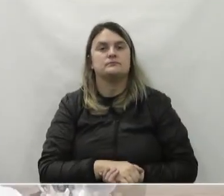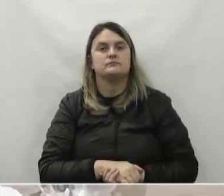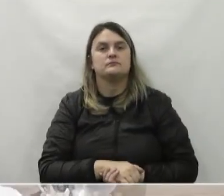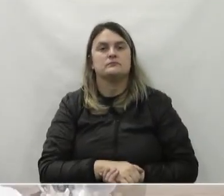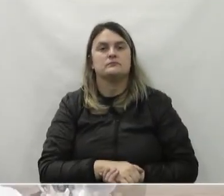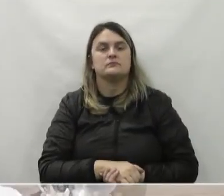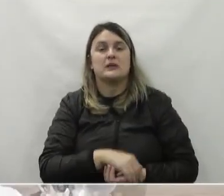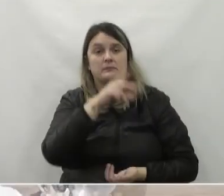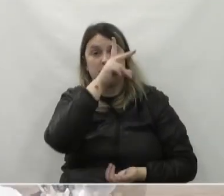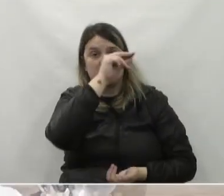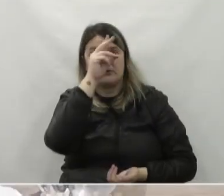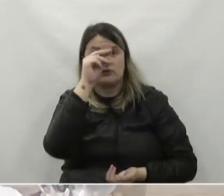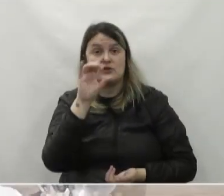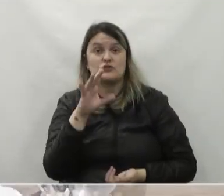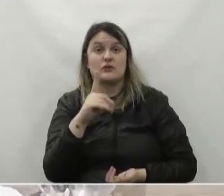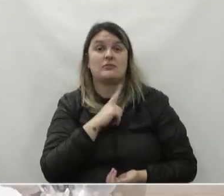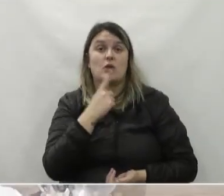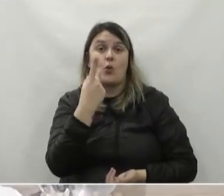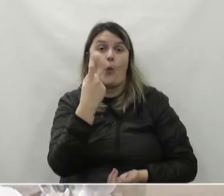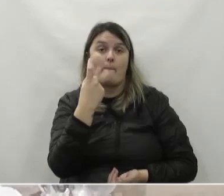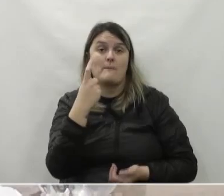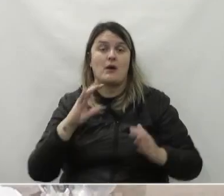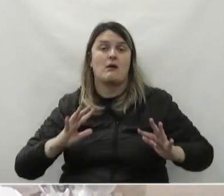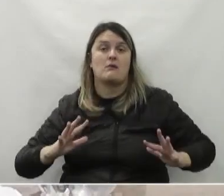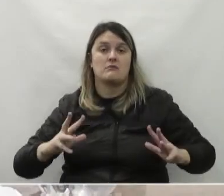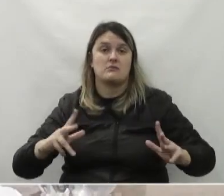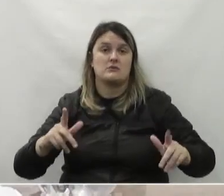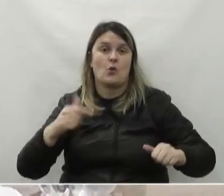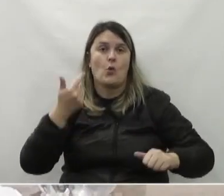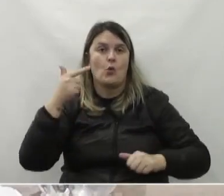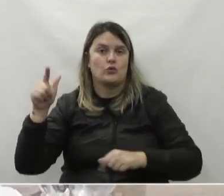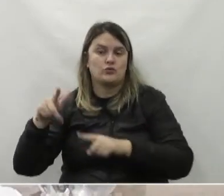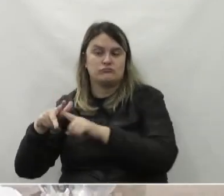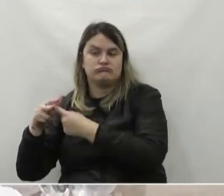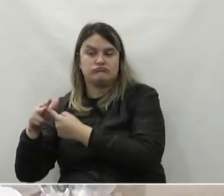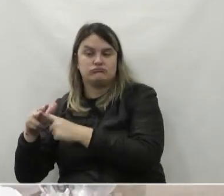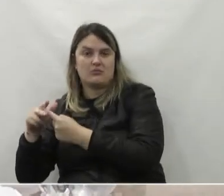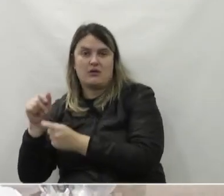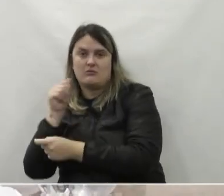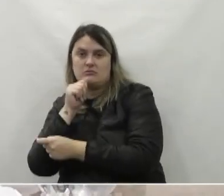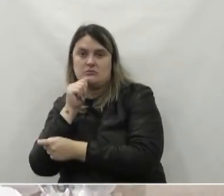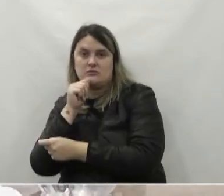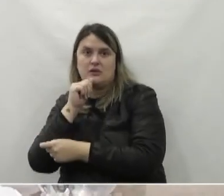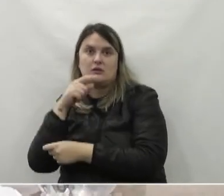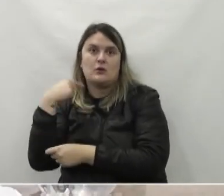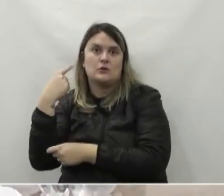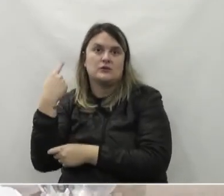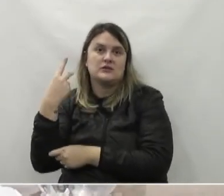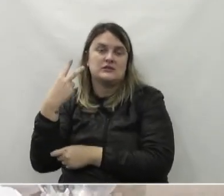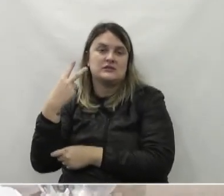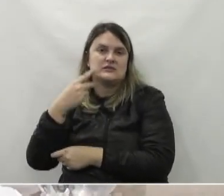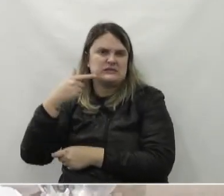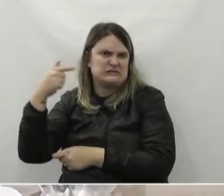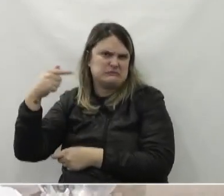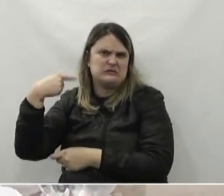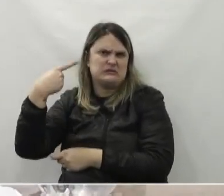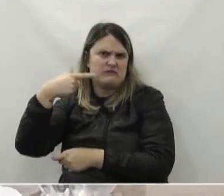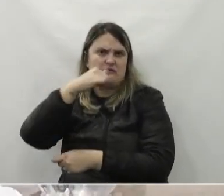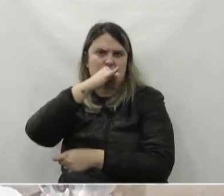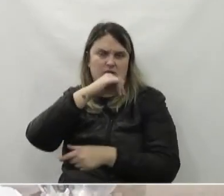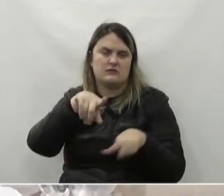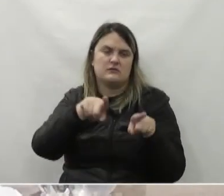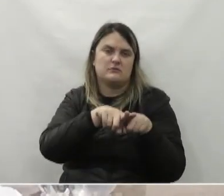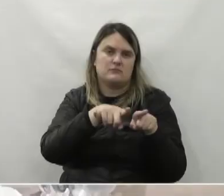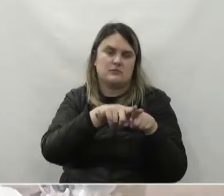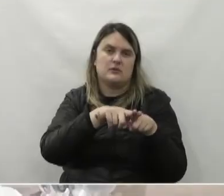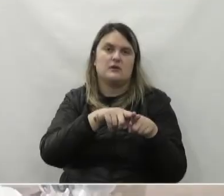praticamente, a prefeitura está com uma patrola só no momento, né? Acredito que a semana que vem saia outra da oficina,